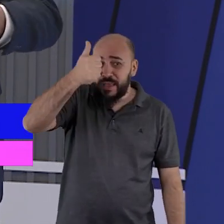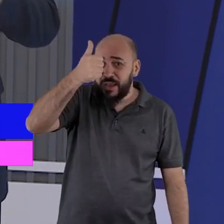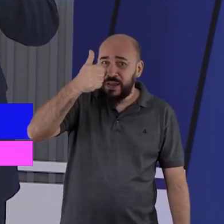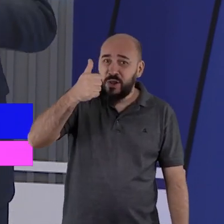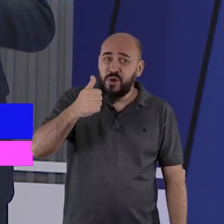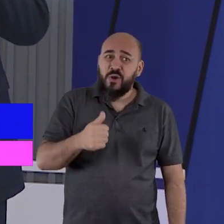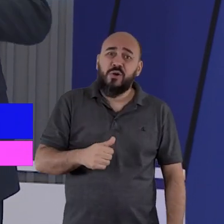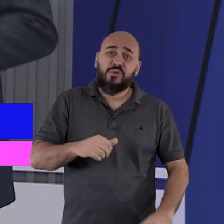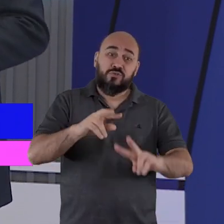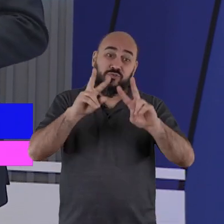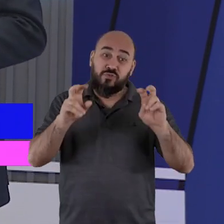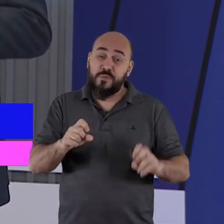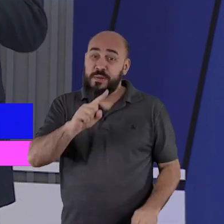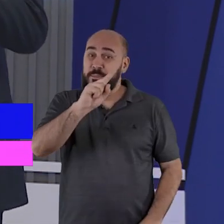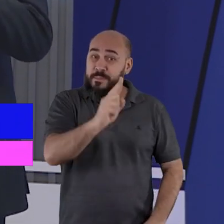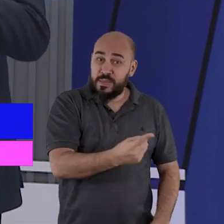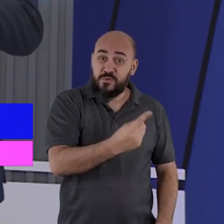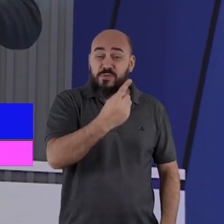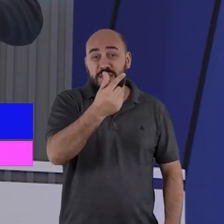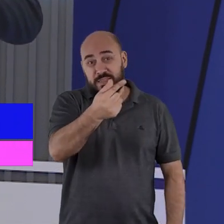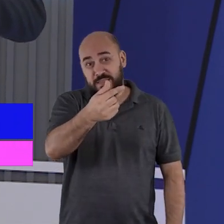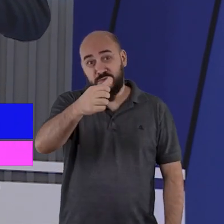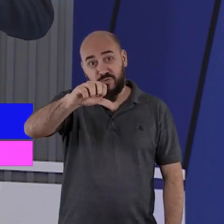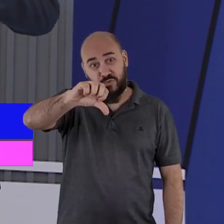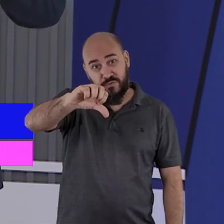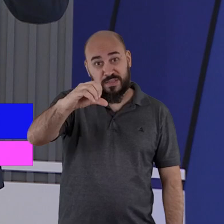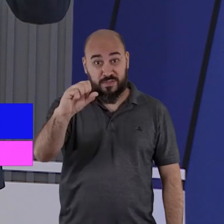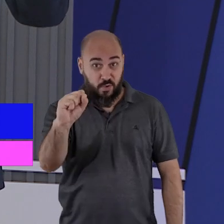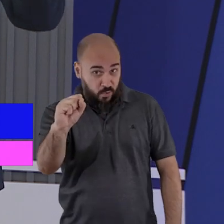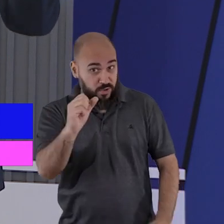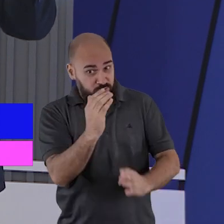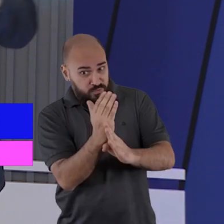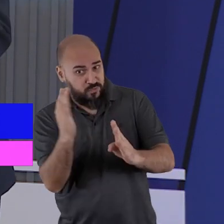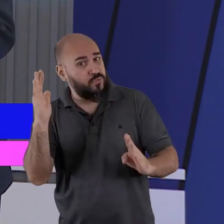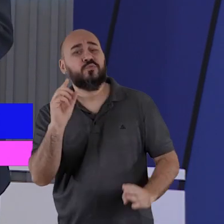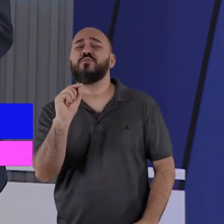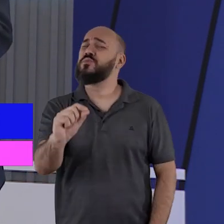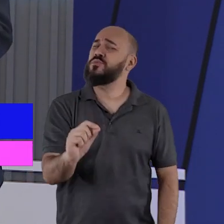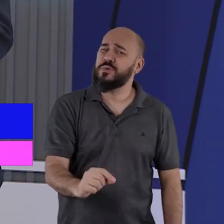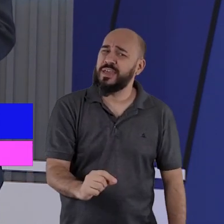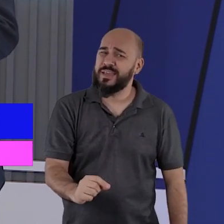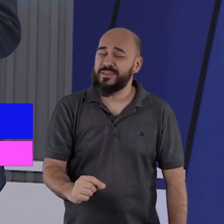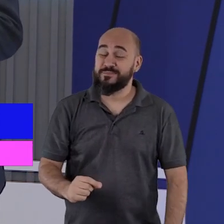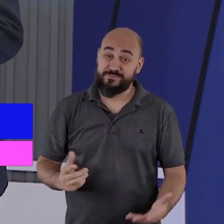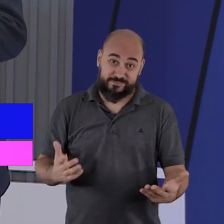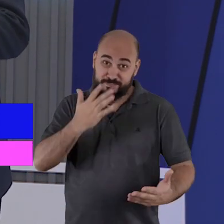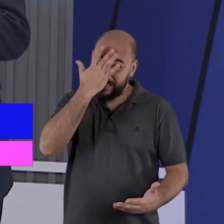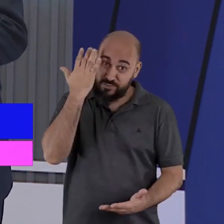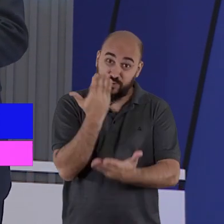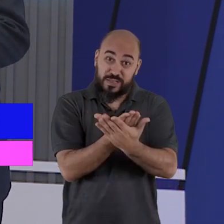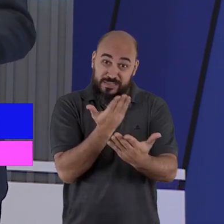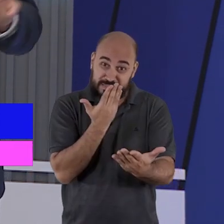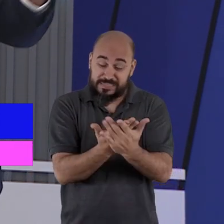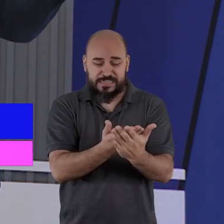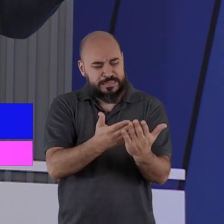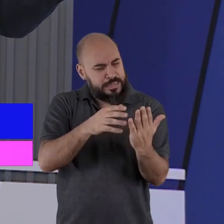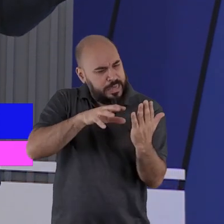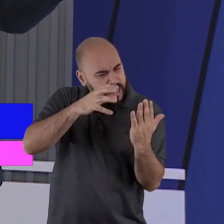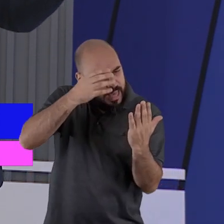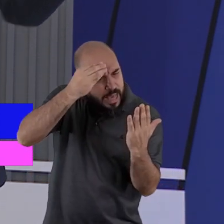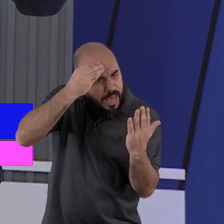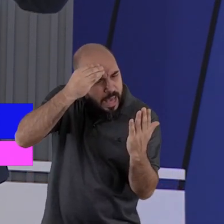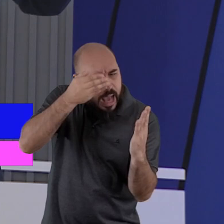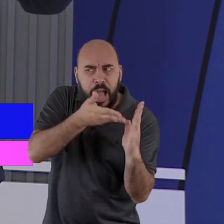de 1798. Vejam, aqueles que começaram a estudar a Bíblia apenas depois